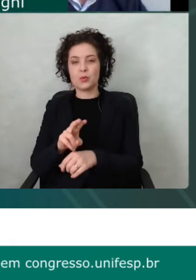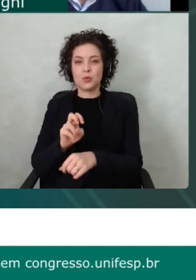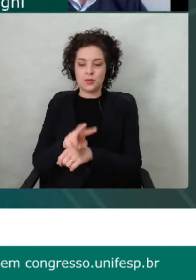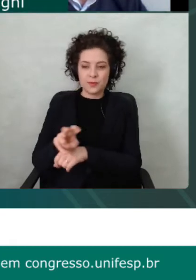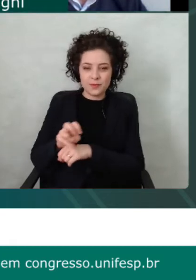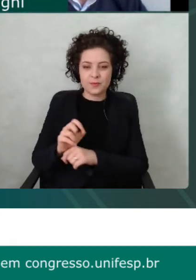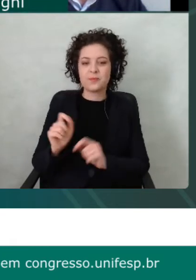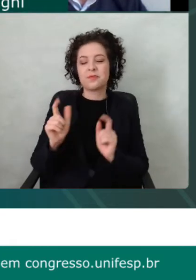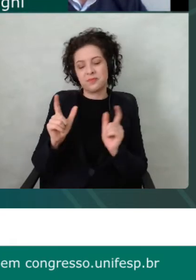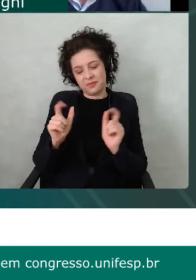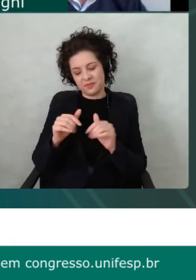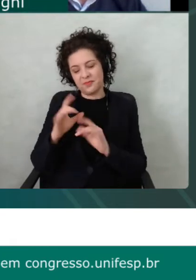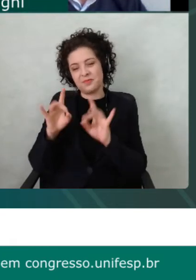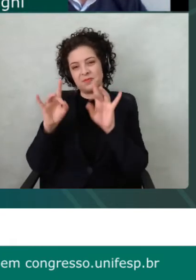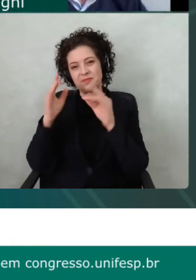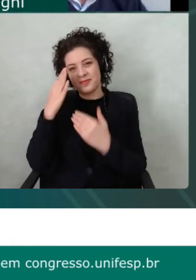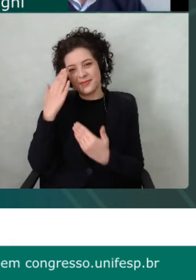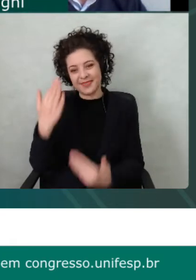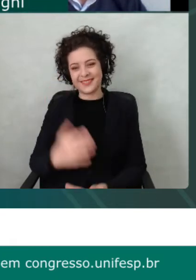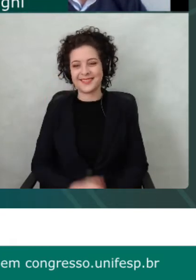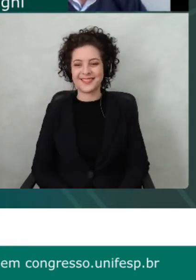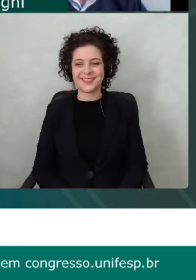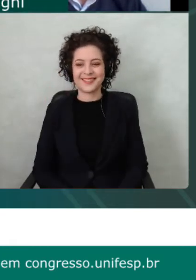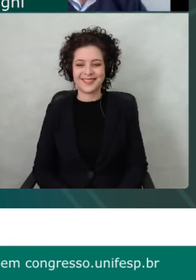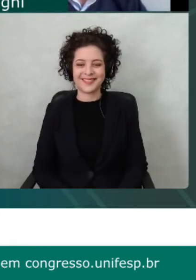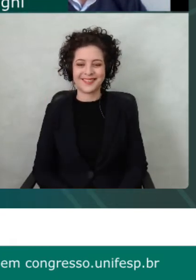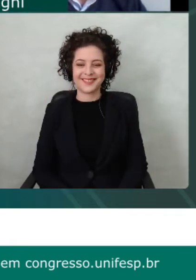área. Obrigado.